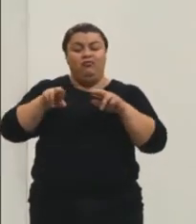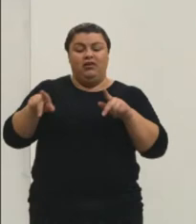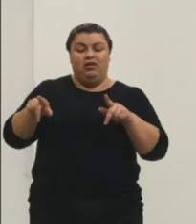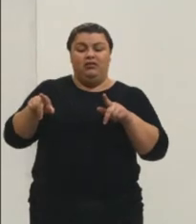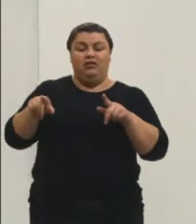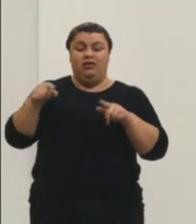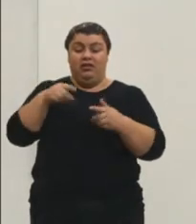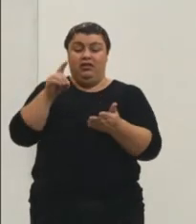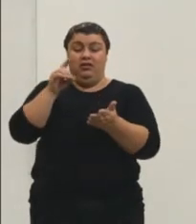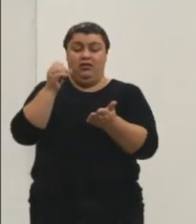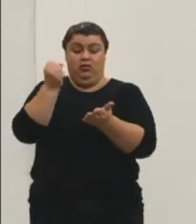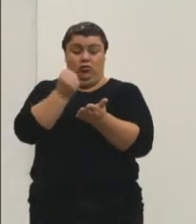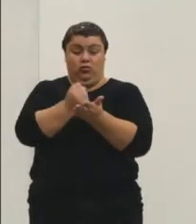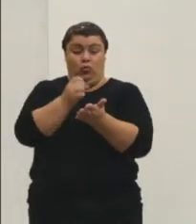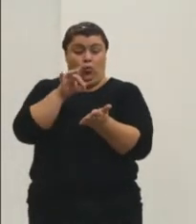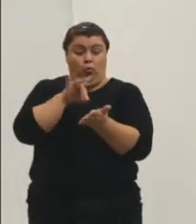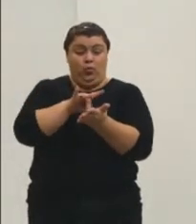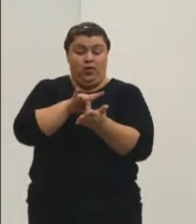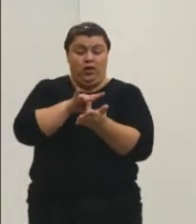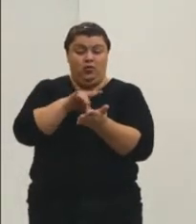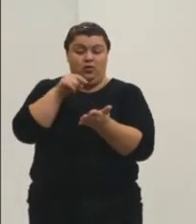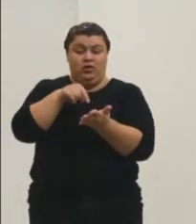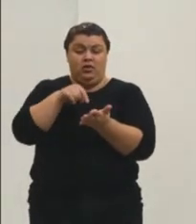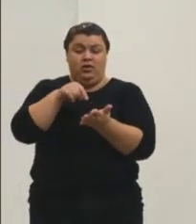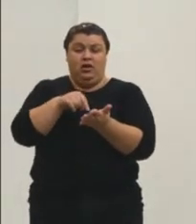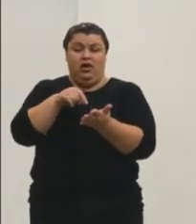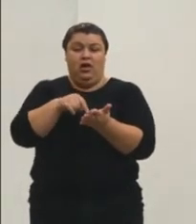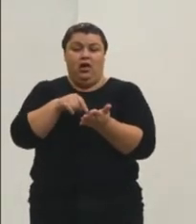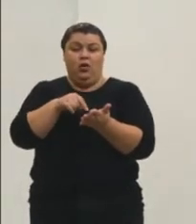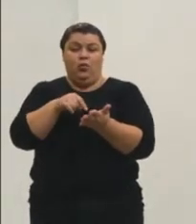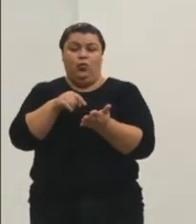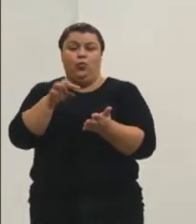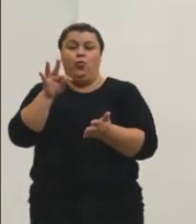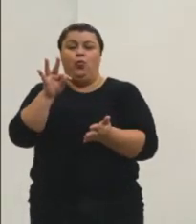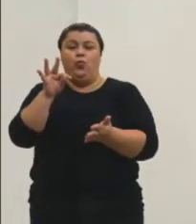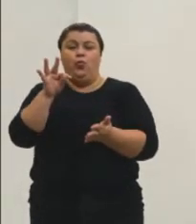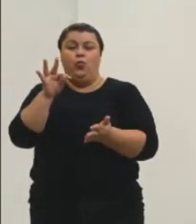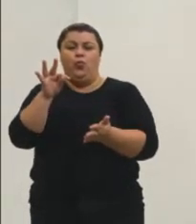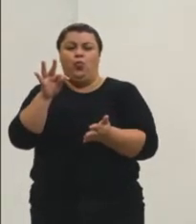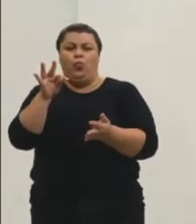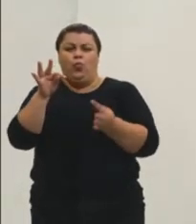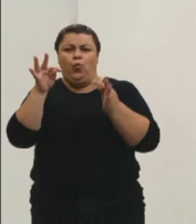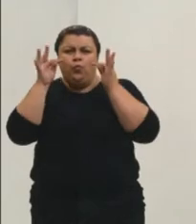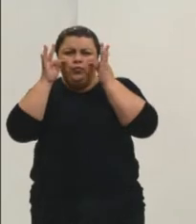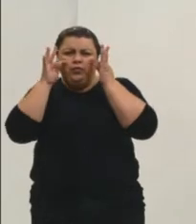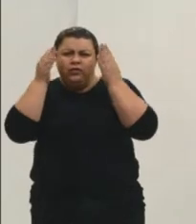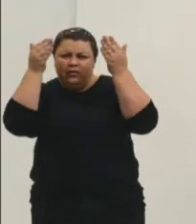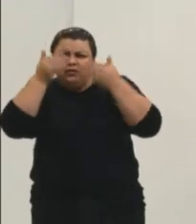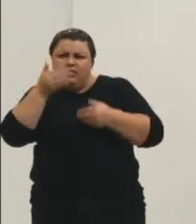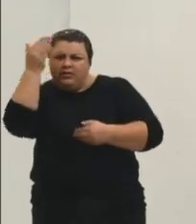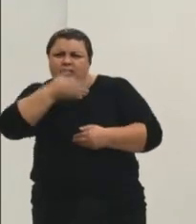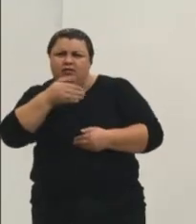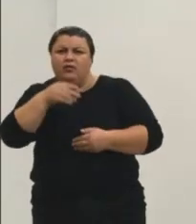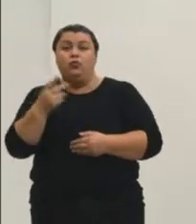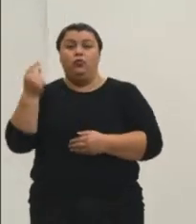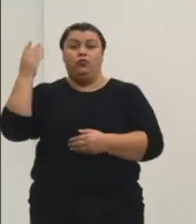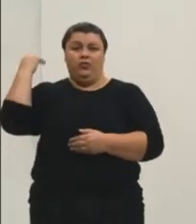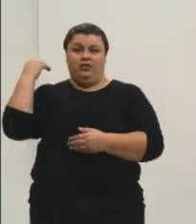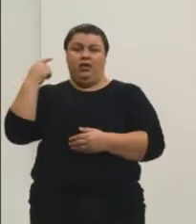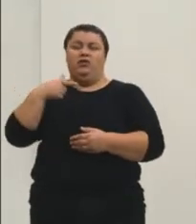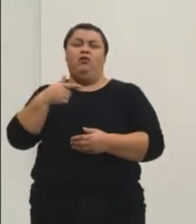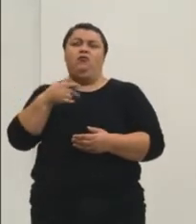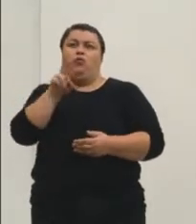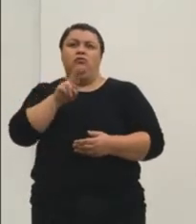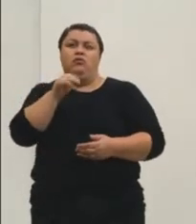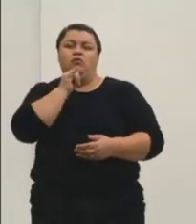documento então ele geralmente é um testemunho do passado que ele é involuntário eu dei o exemplo né dê uma